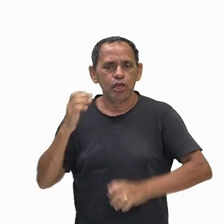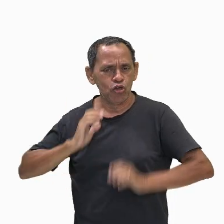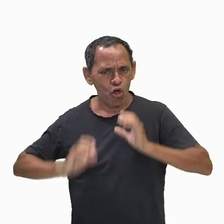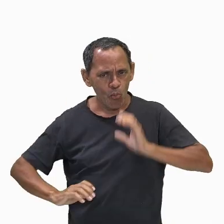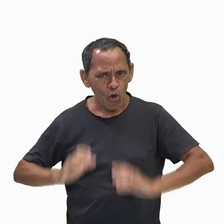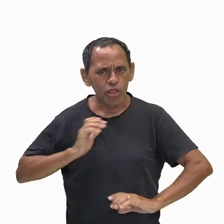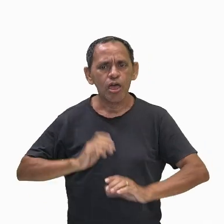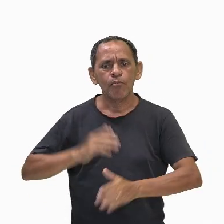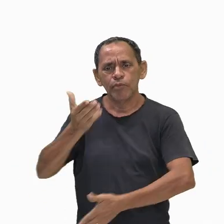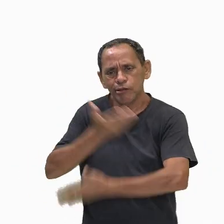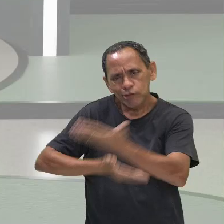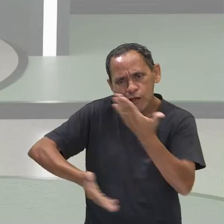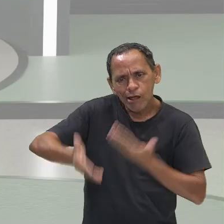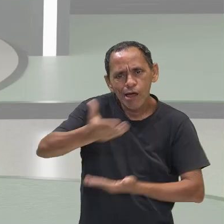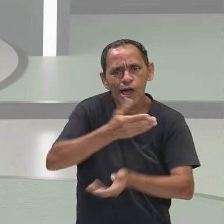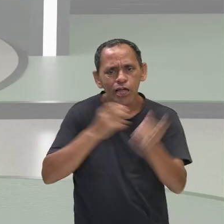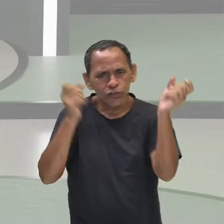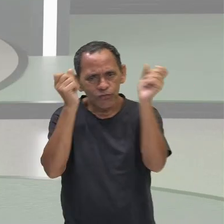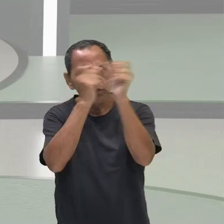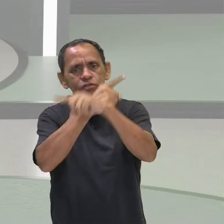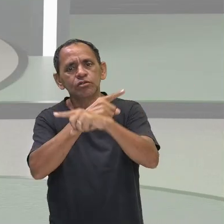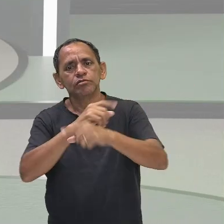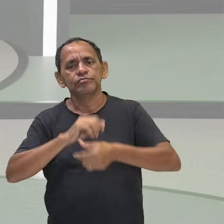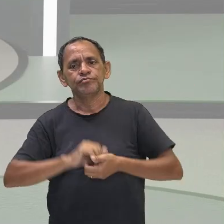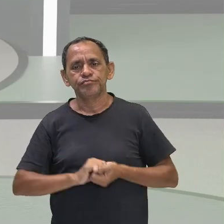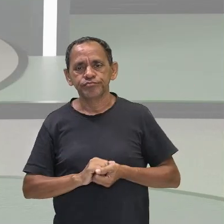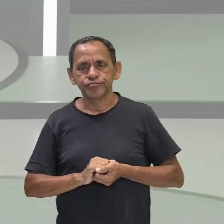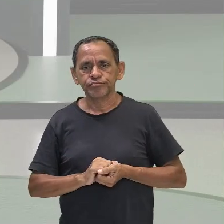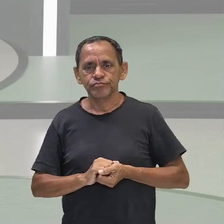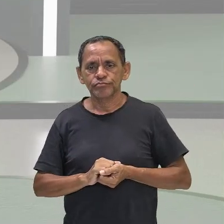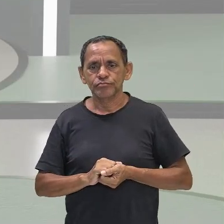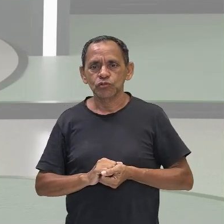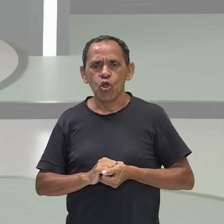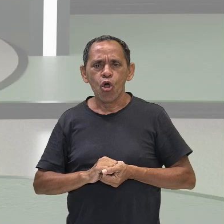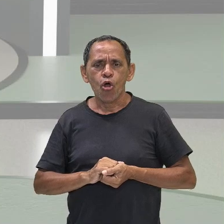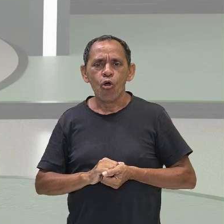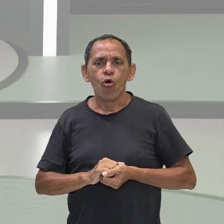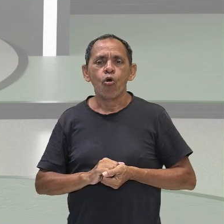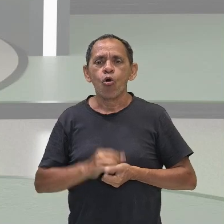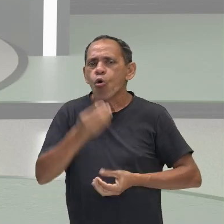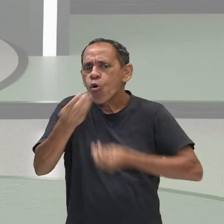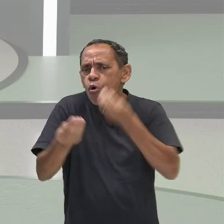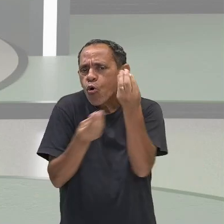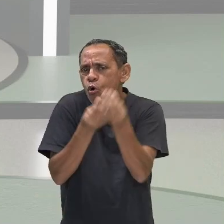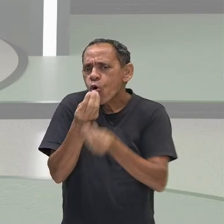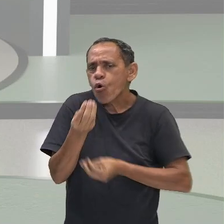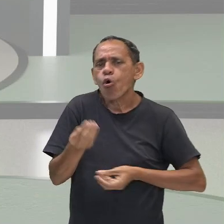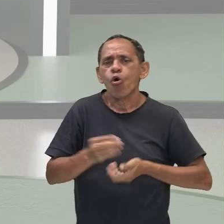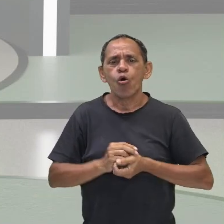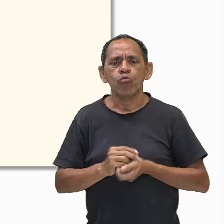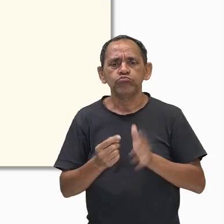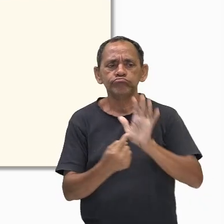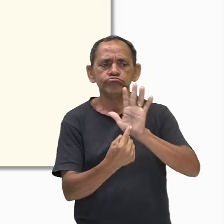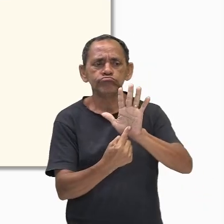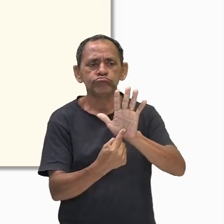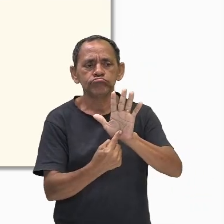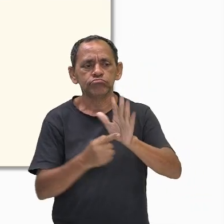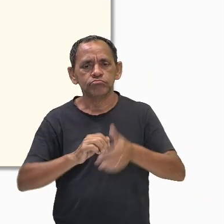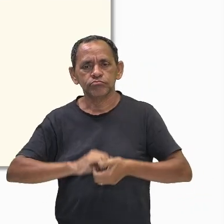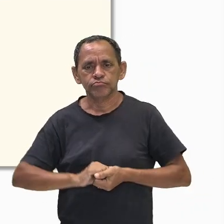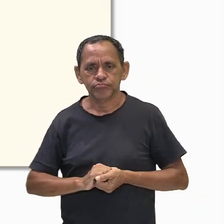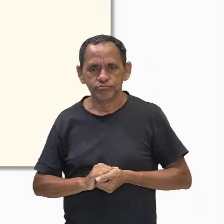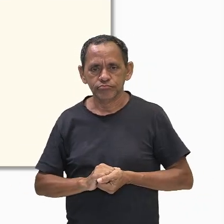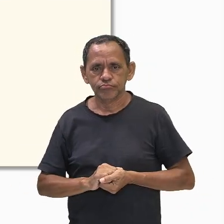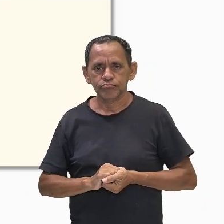de se relacionarem com outras crianças. Como seria a aparência desse indivíduo com SAF? Vamos ver aí